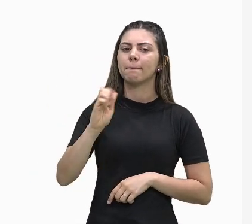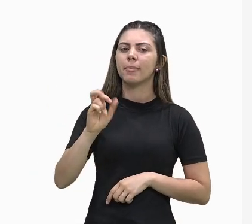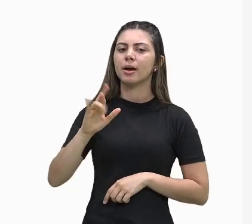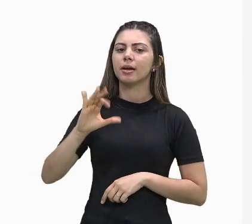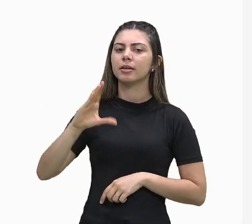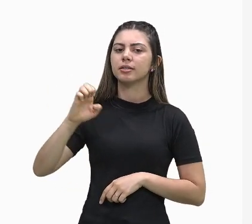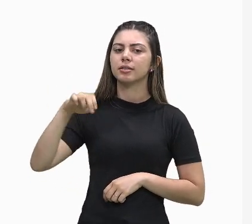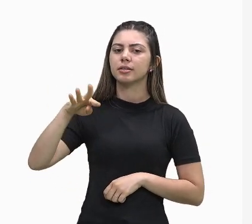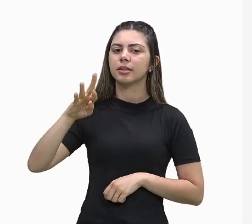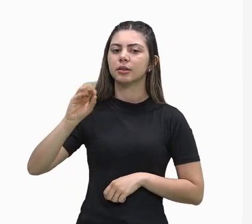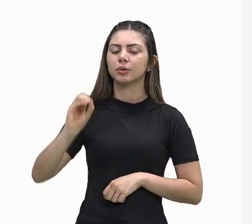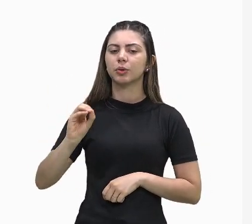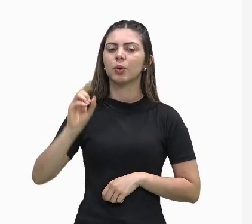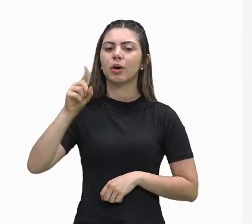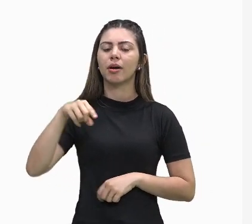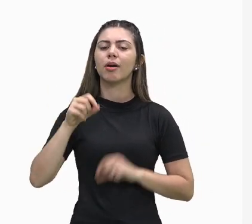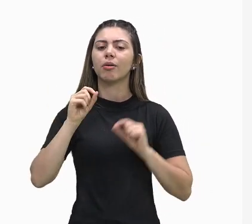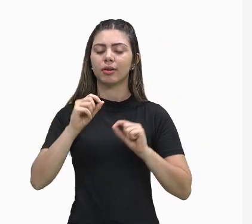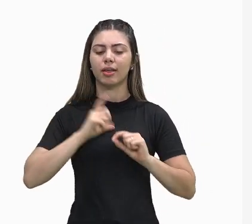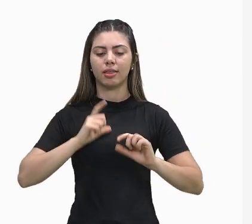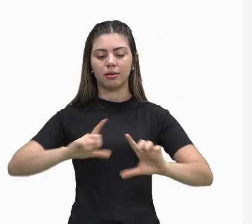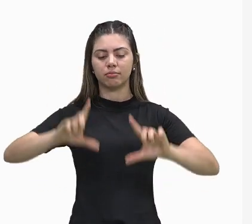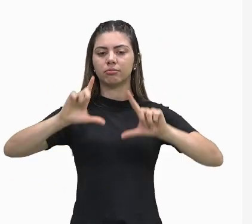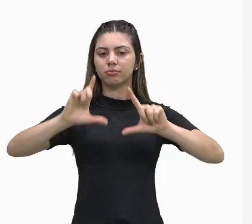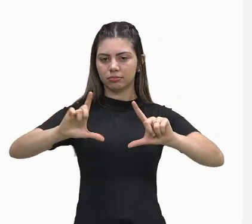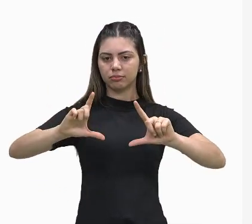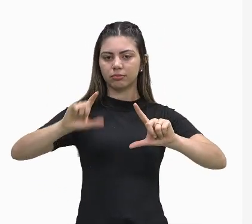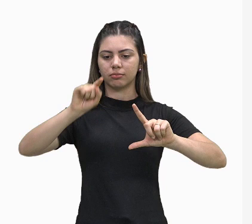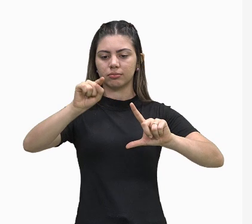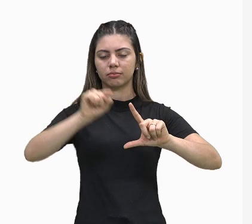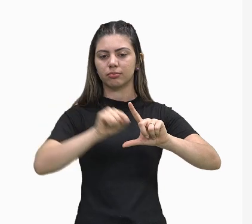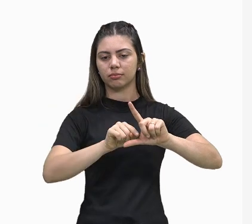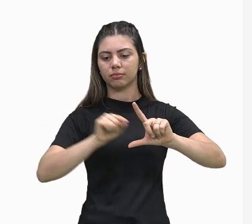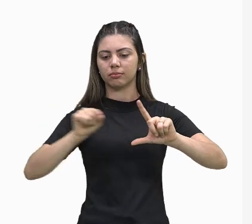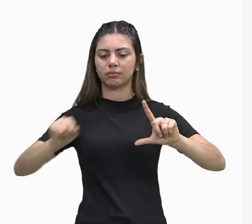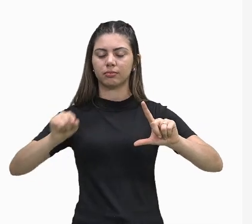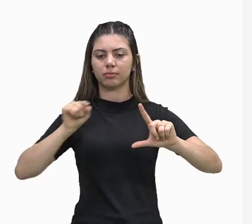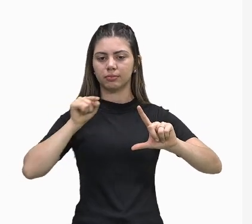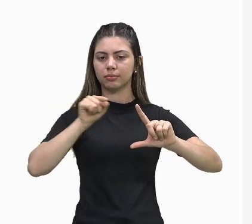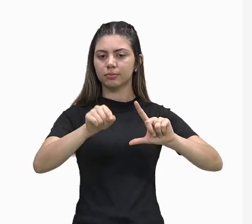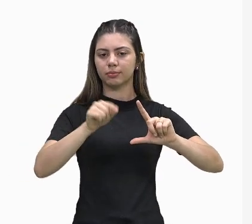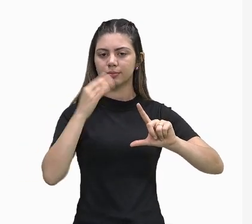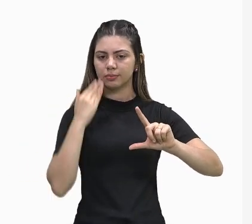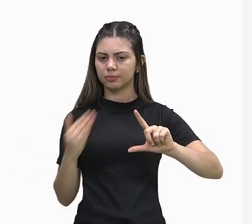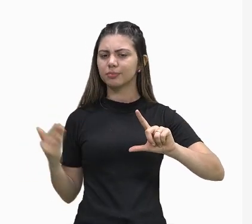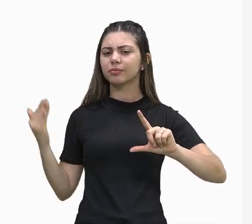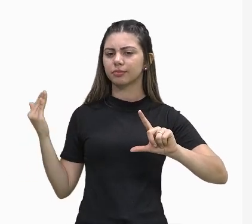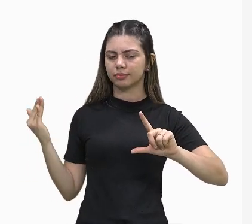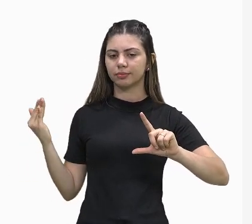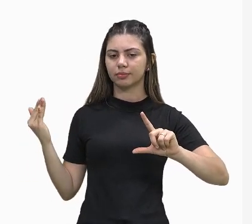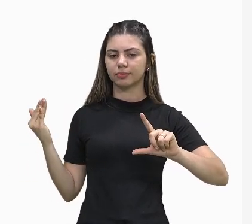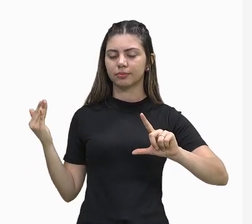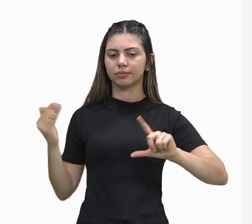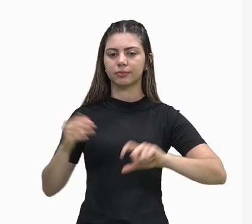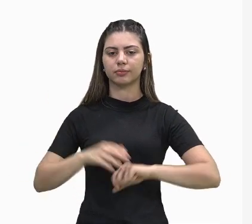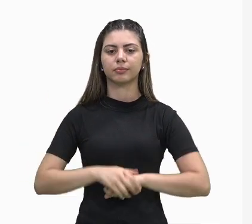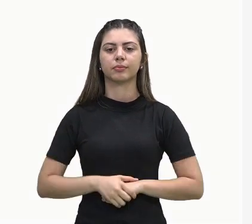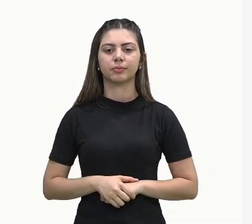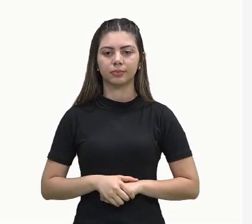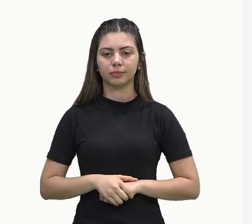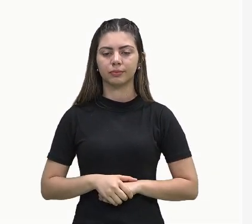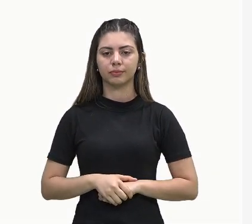dos pontos notáveis de um triângulo né ainda tem o incentro e o ortocentro aí circuncentro